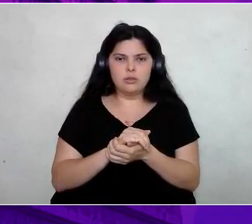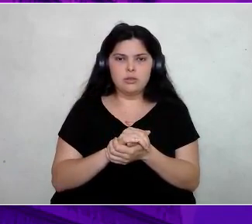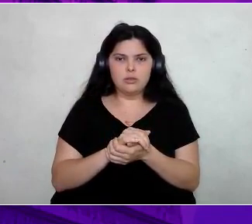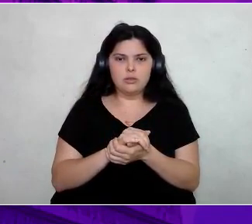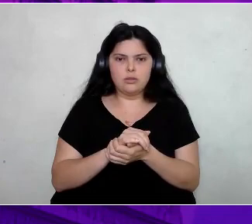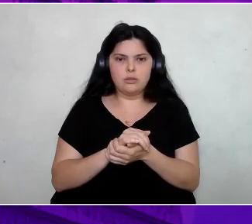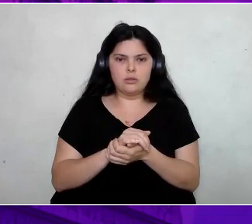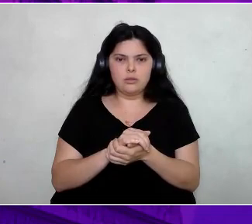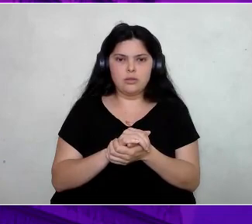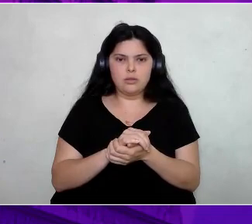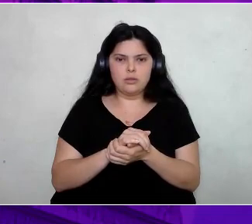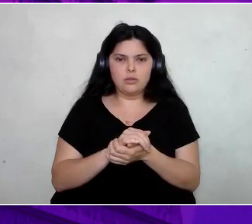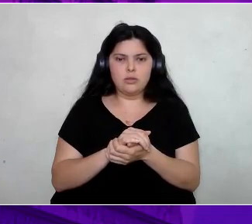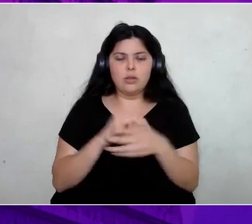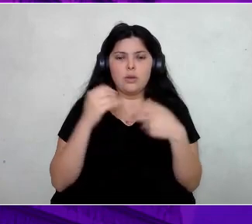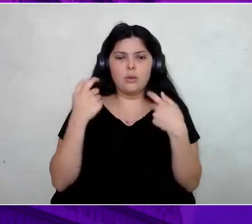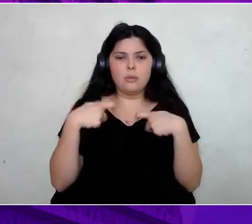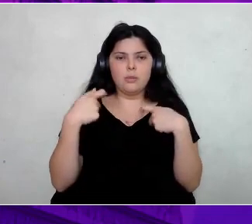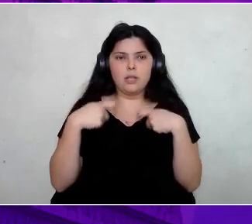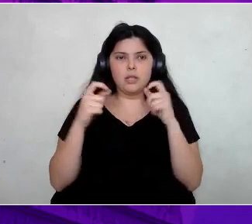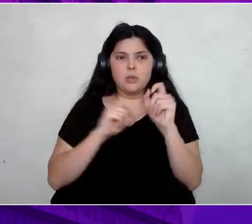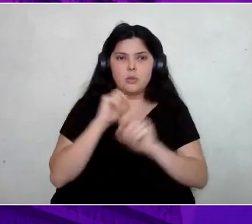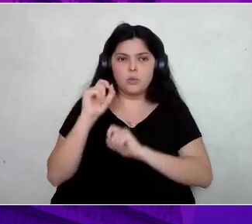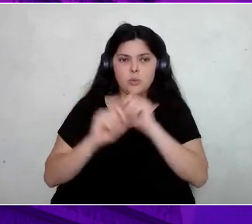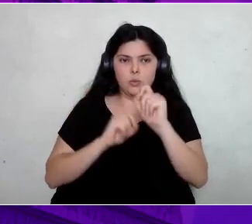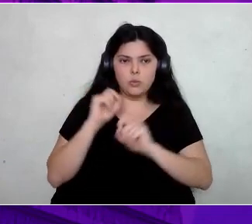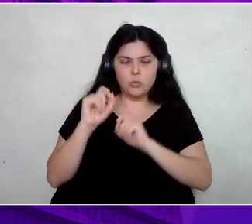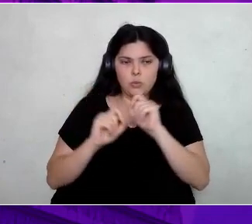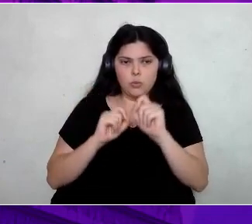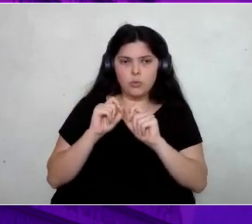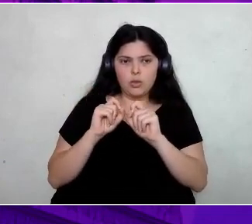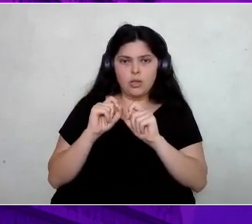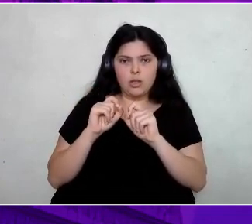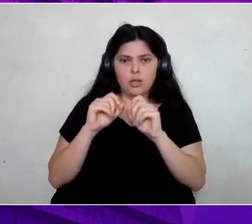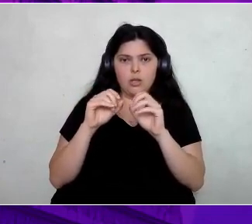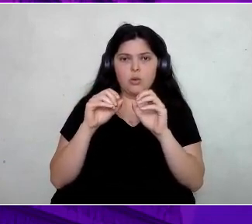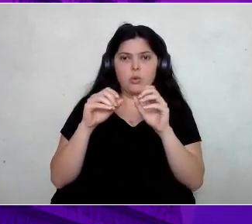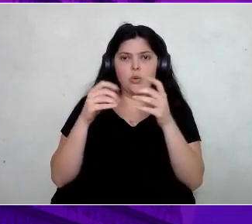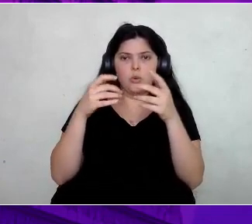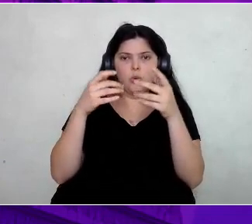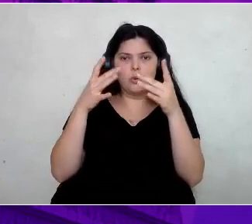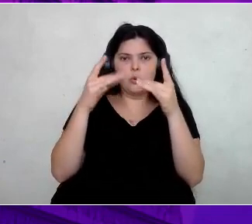Eu preciso de um oráculo de teste prévio para isso?